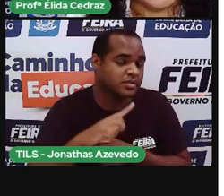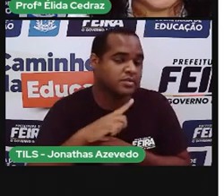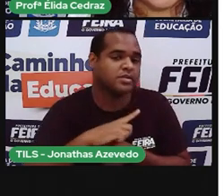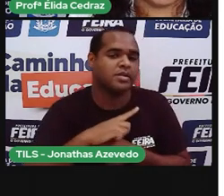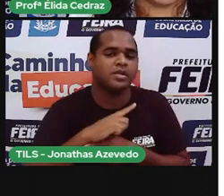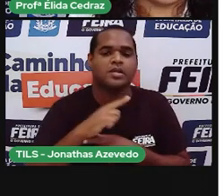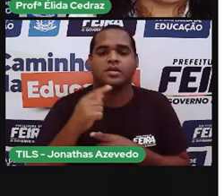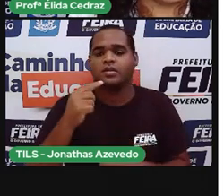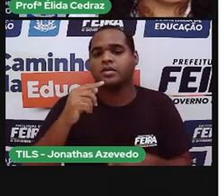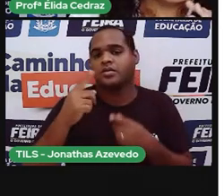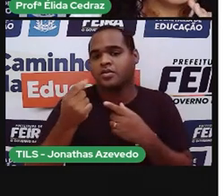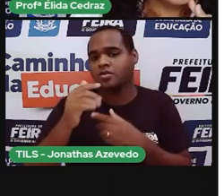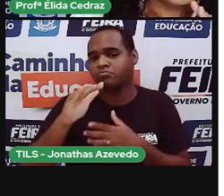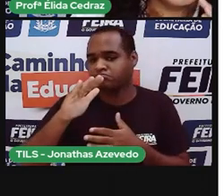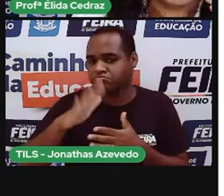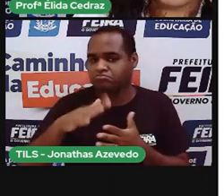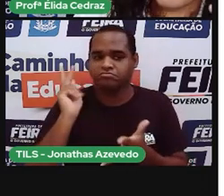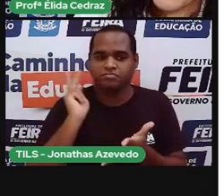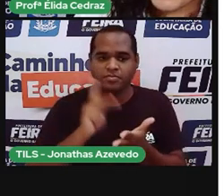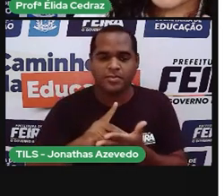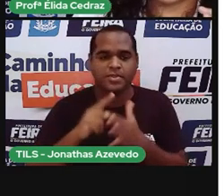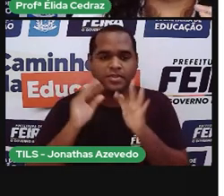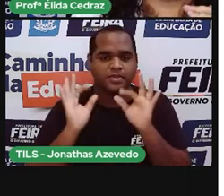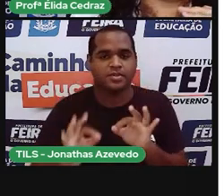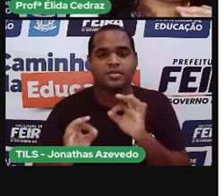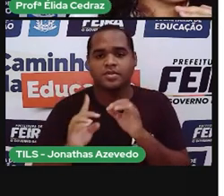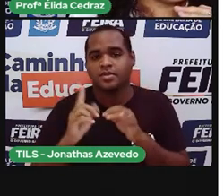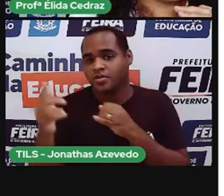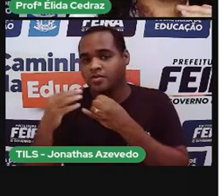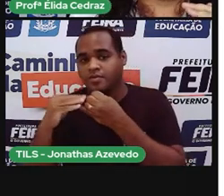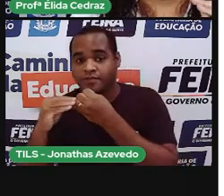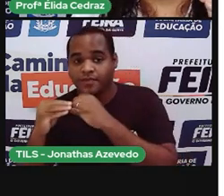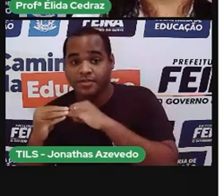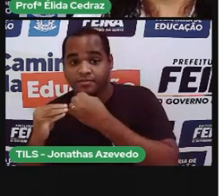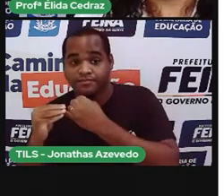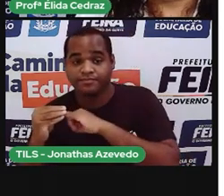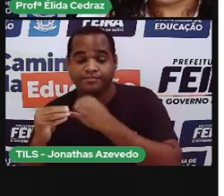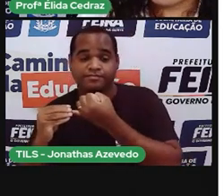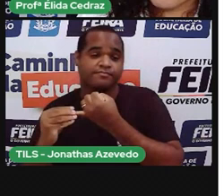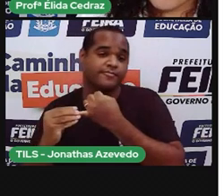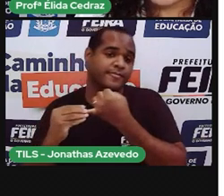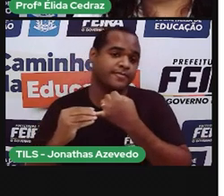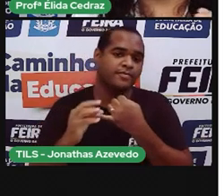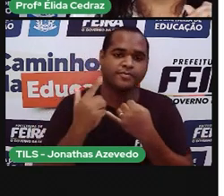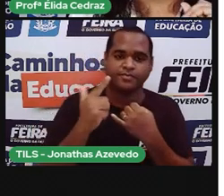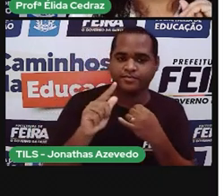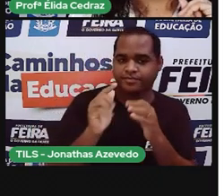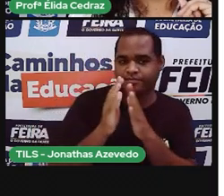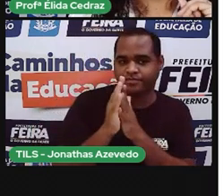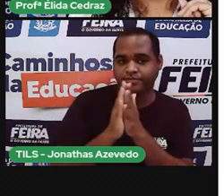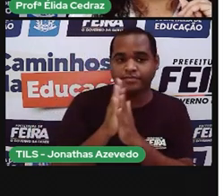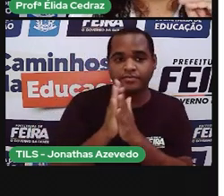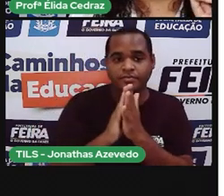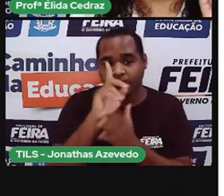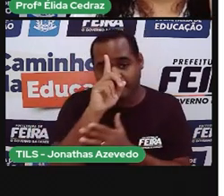Preço Ideal. O feijão também. O flocão.